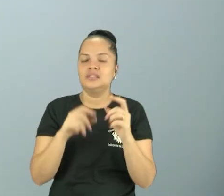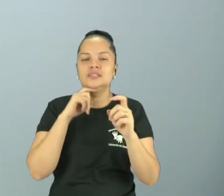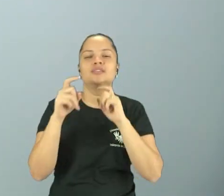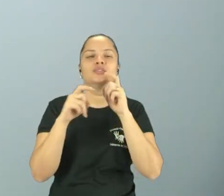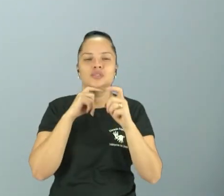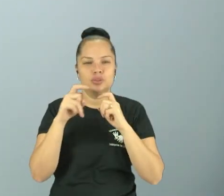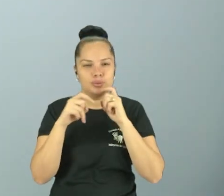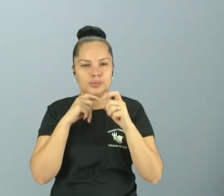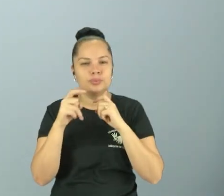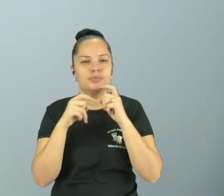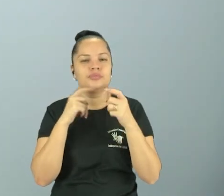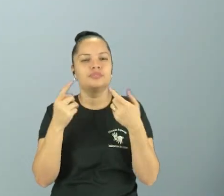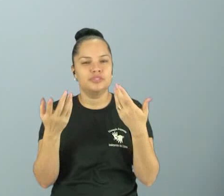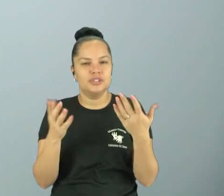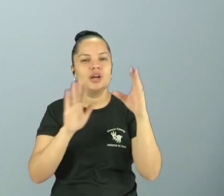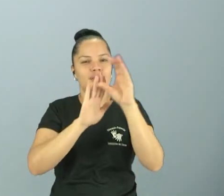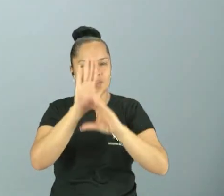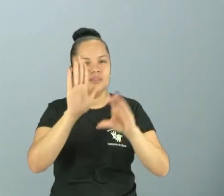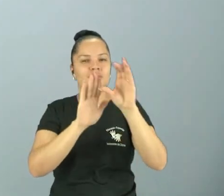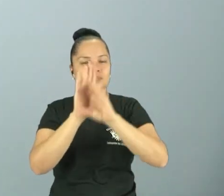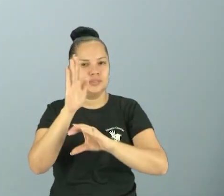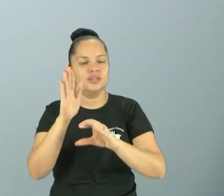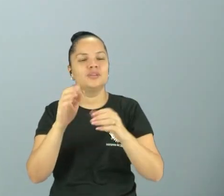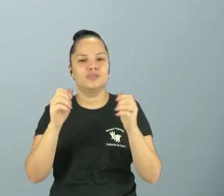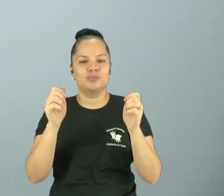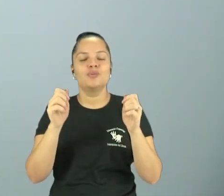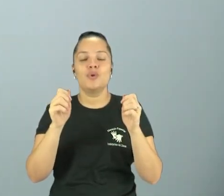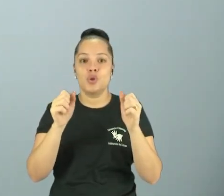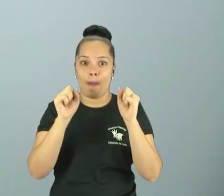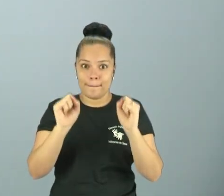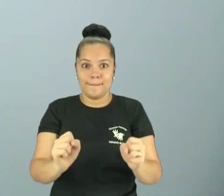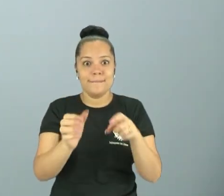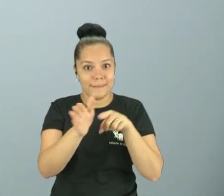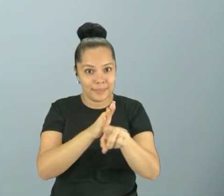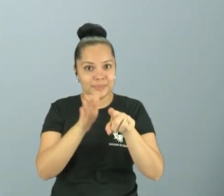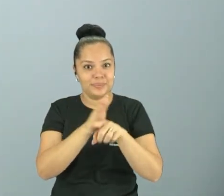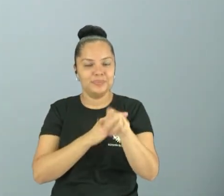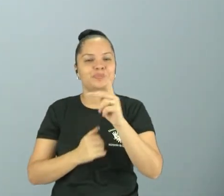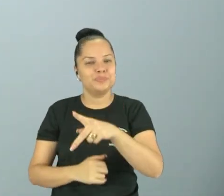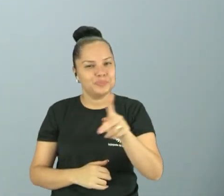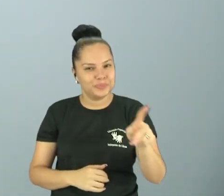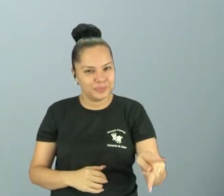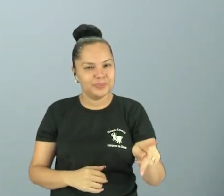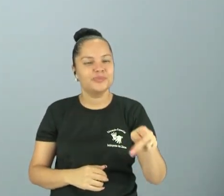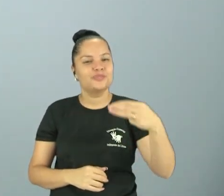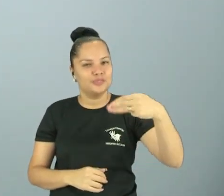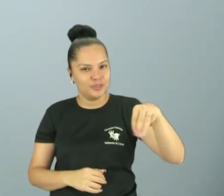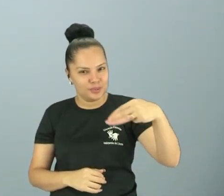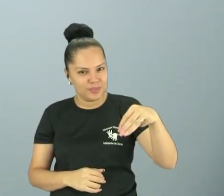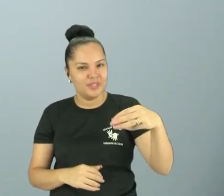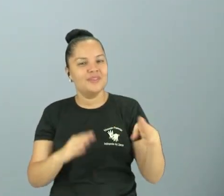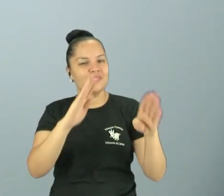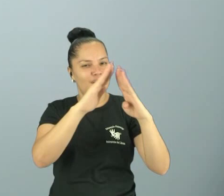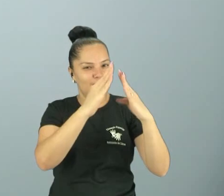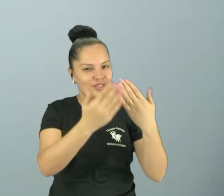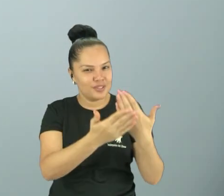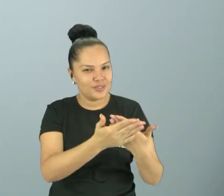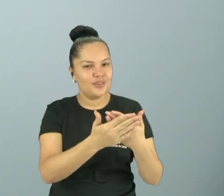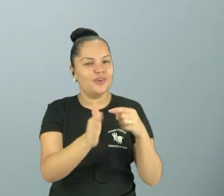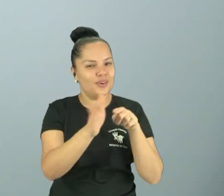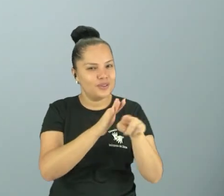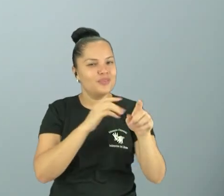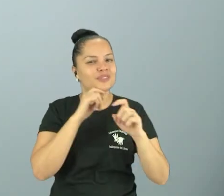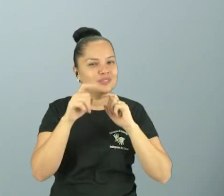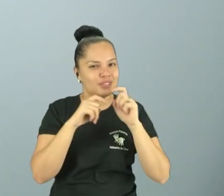dúvida ainda que ficou a respeito desse conteúdo, você pode entrar em contato com o professor e da disciplina lá na sua escola, né? E tirar todas essas